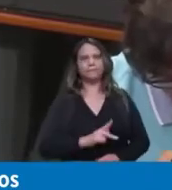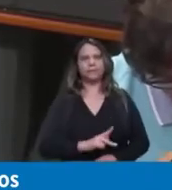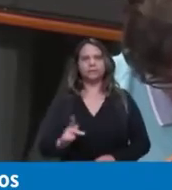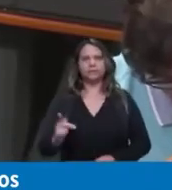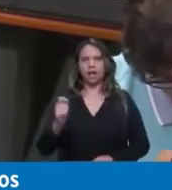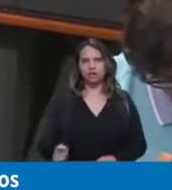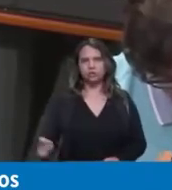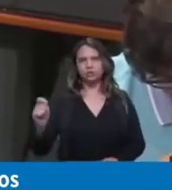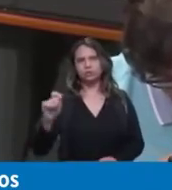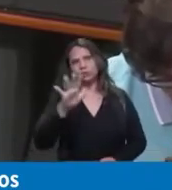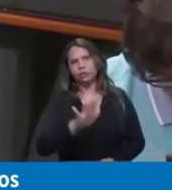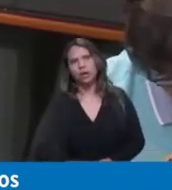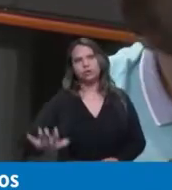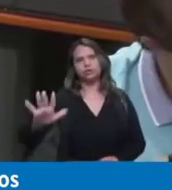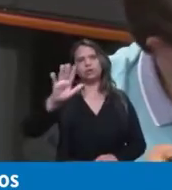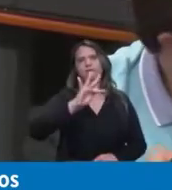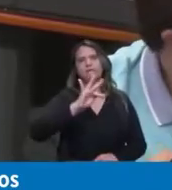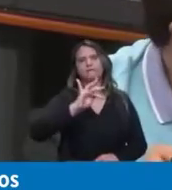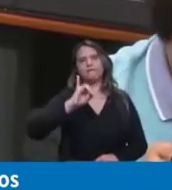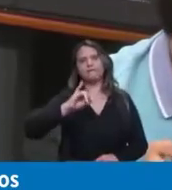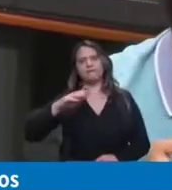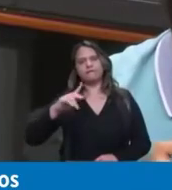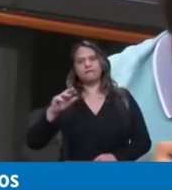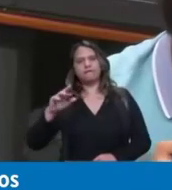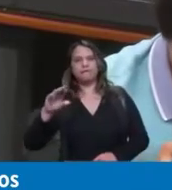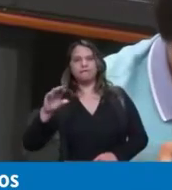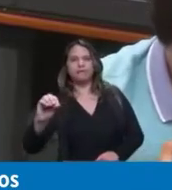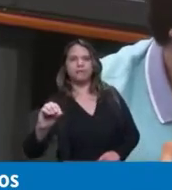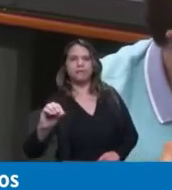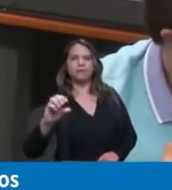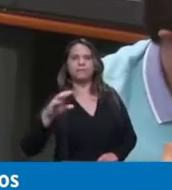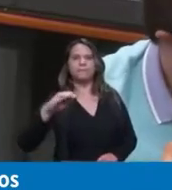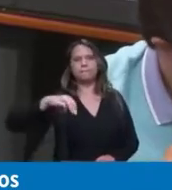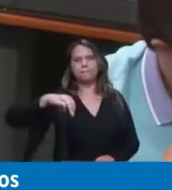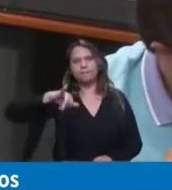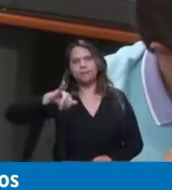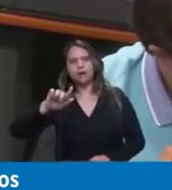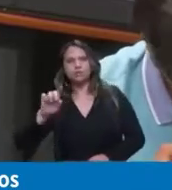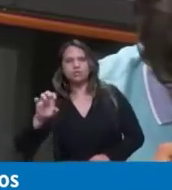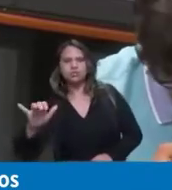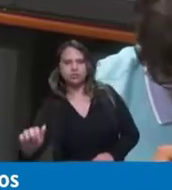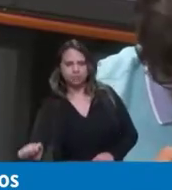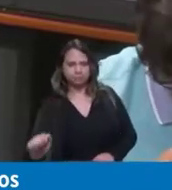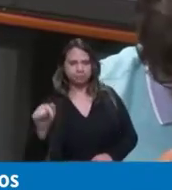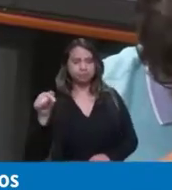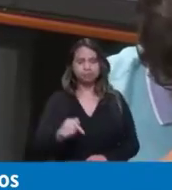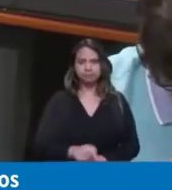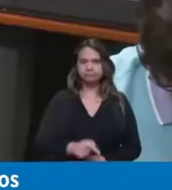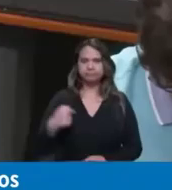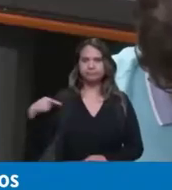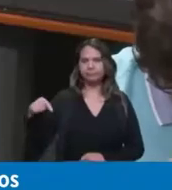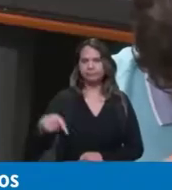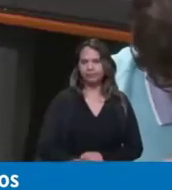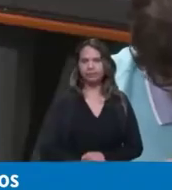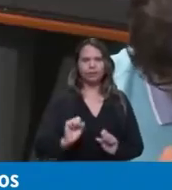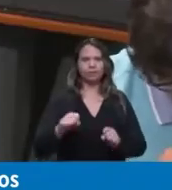Associação Nacional de Fibromialgicos e Doenças Correlacionadas. A Anfibro não vem a esta audiência pública